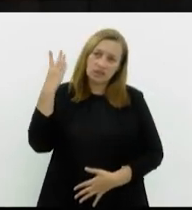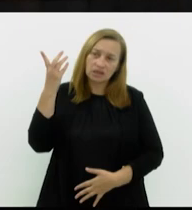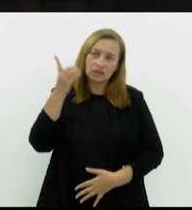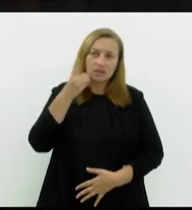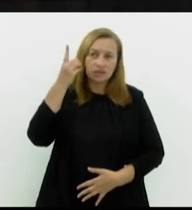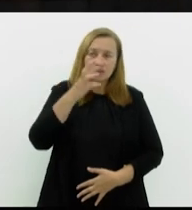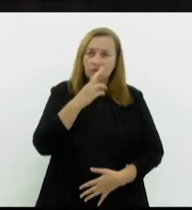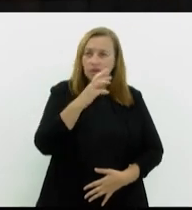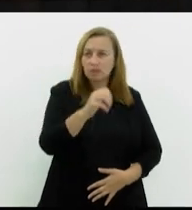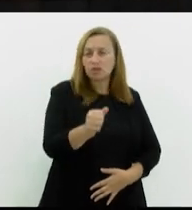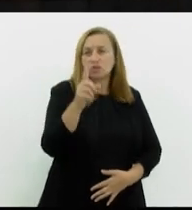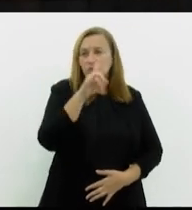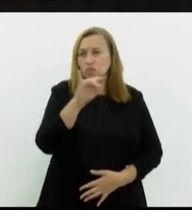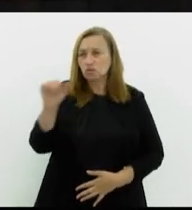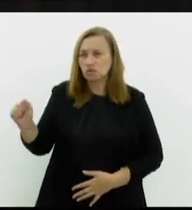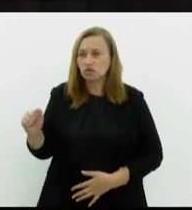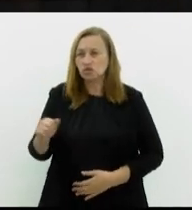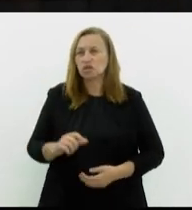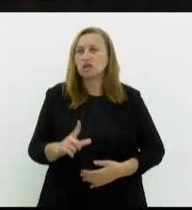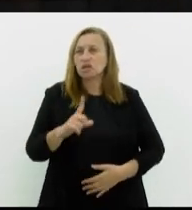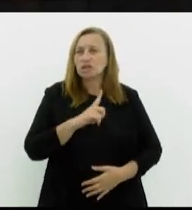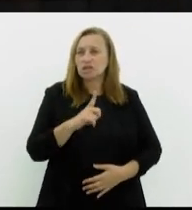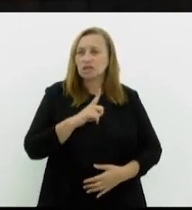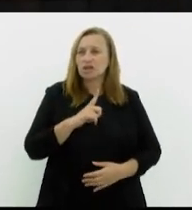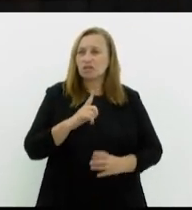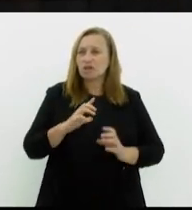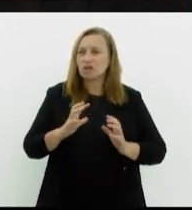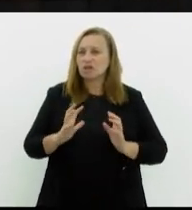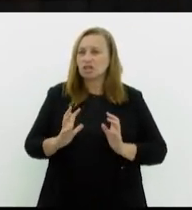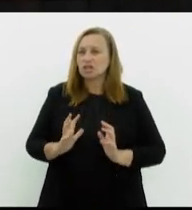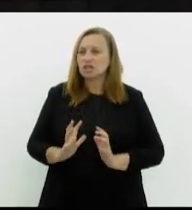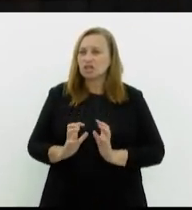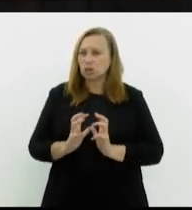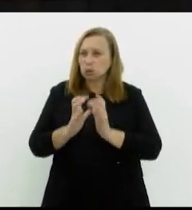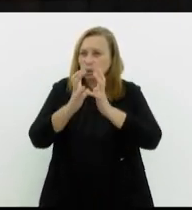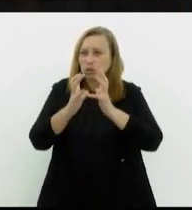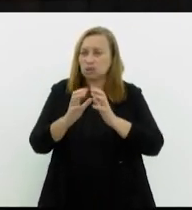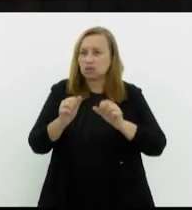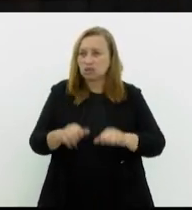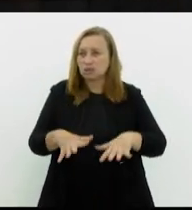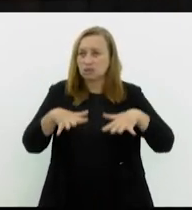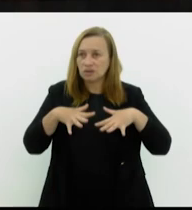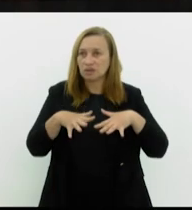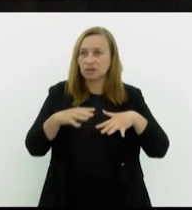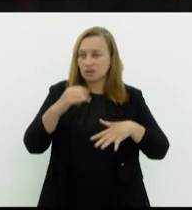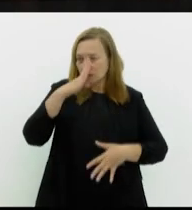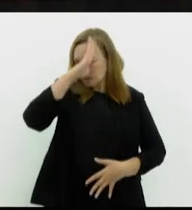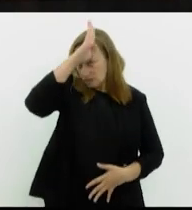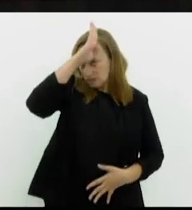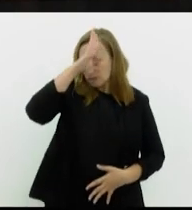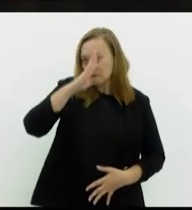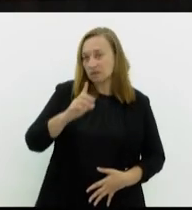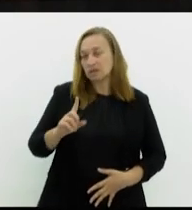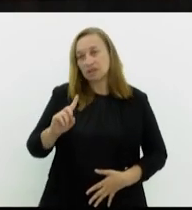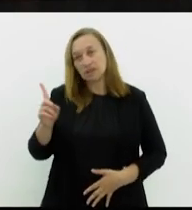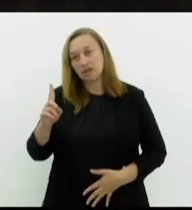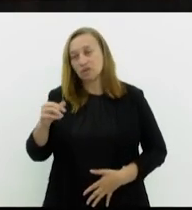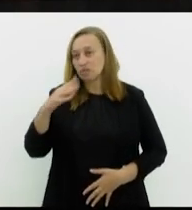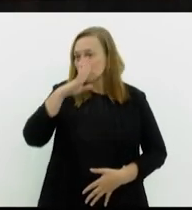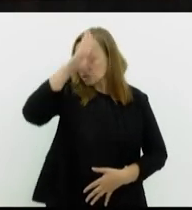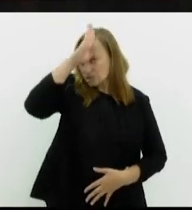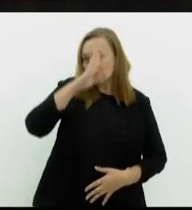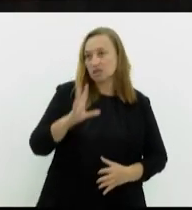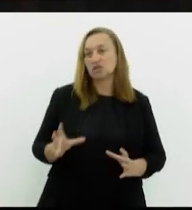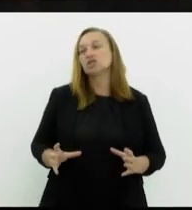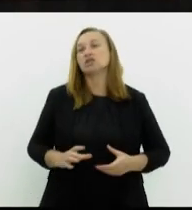belo dia, teve uma rixa tão grande no plenário entre bolsonaristas e não